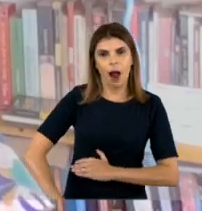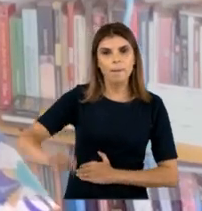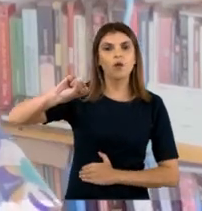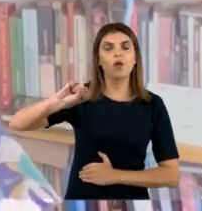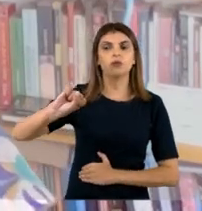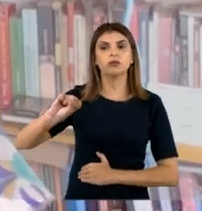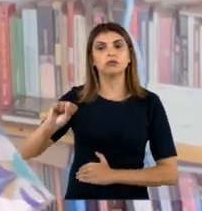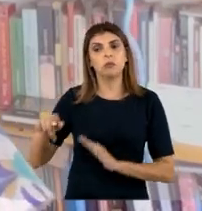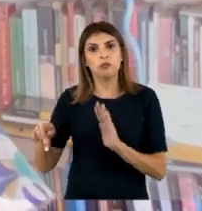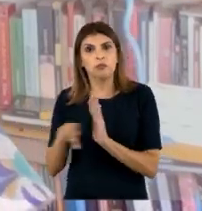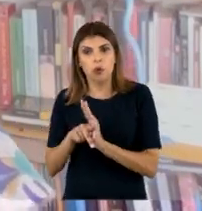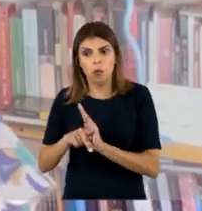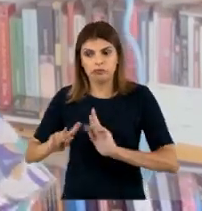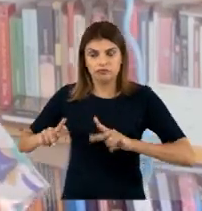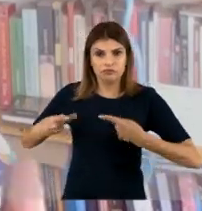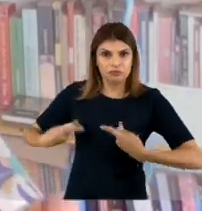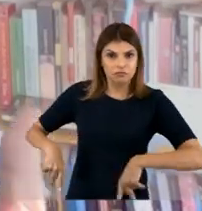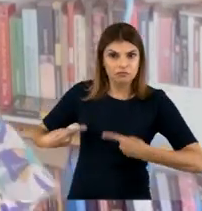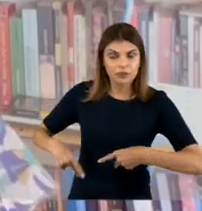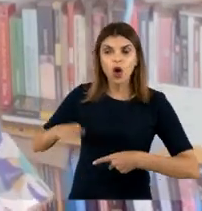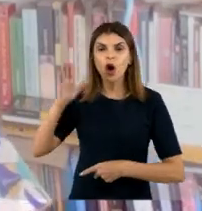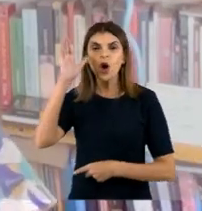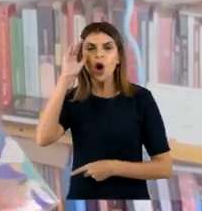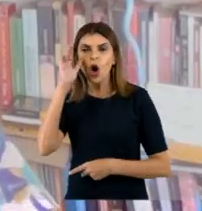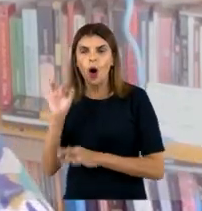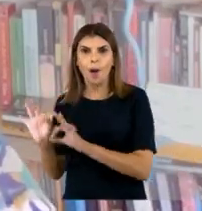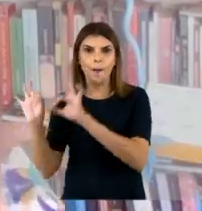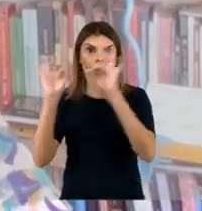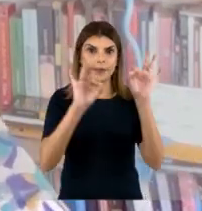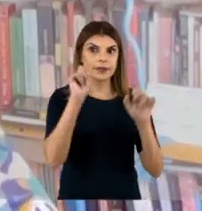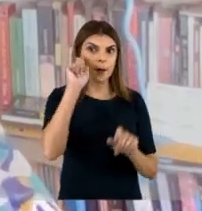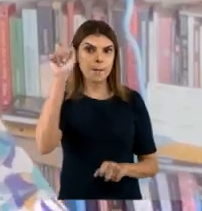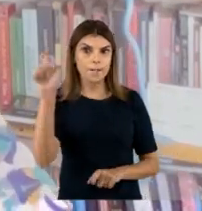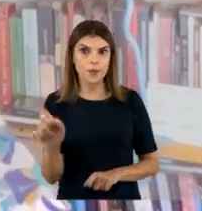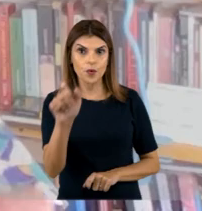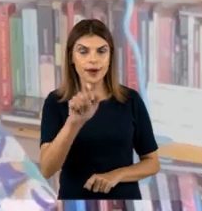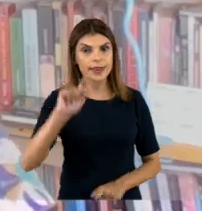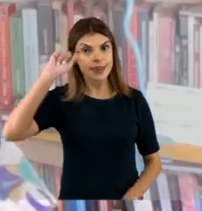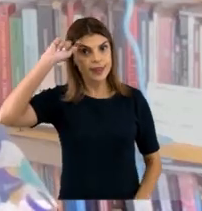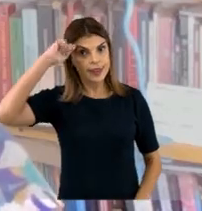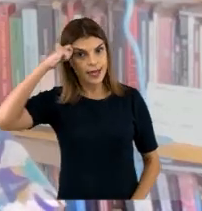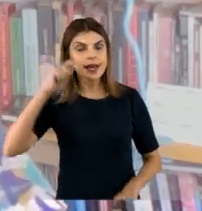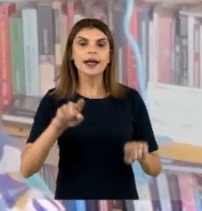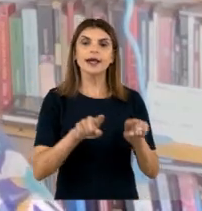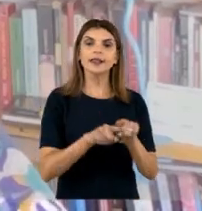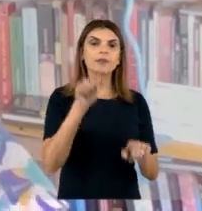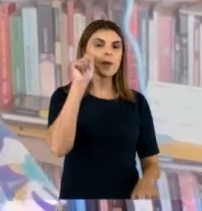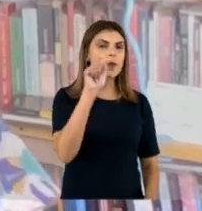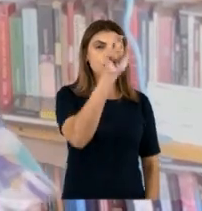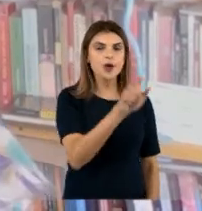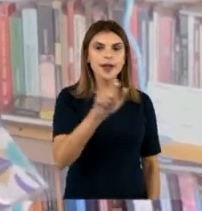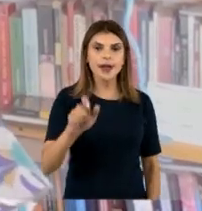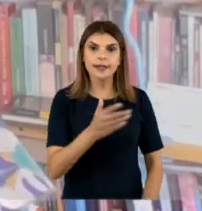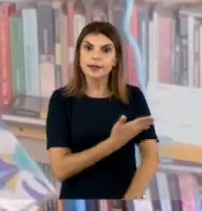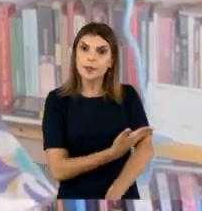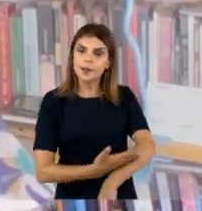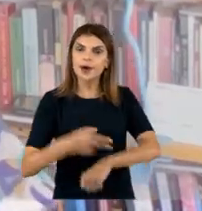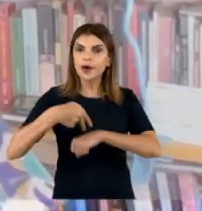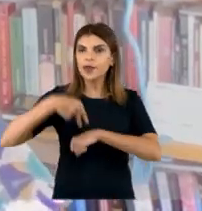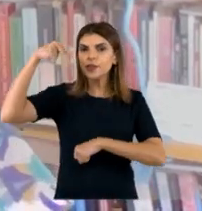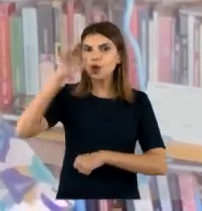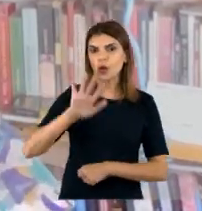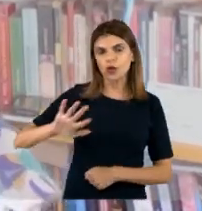independente se espontâneo ou provocado, observando mulheres negras e brancas do Nordeste brasileiro. Eu